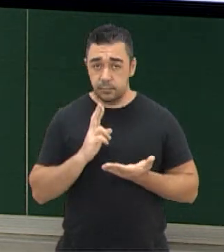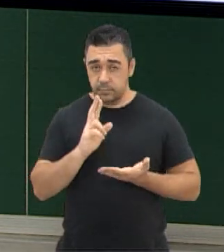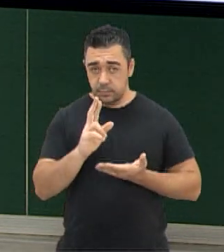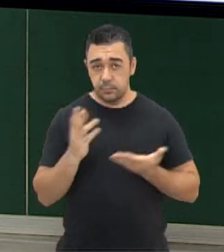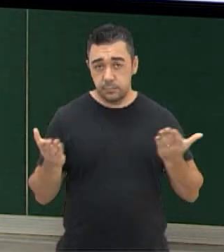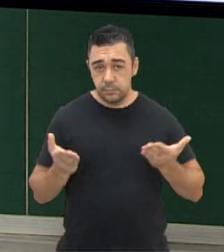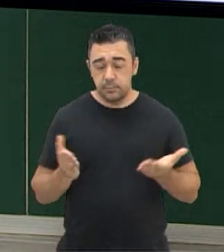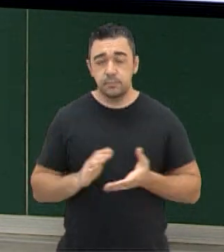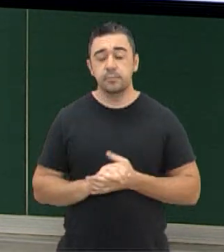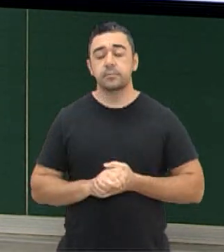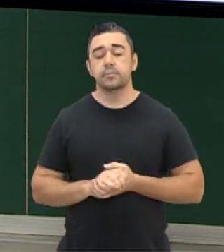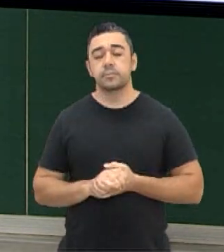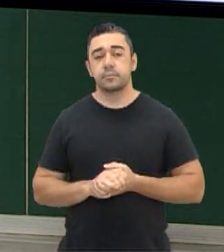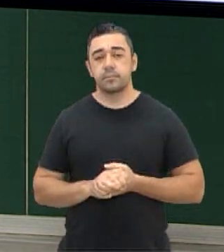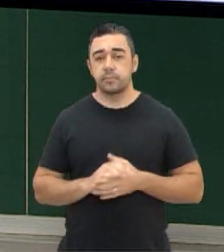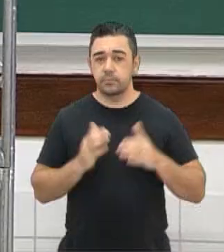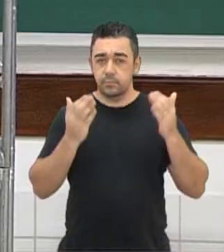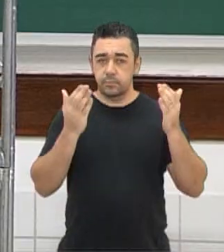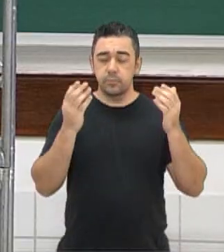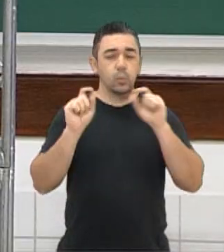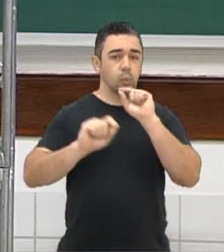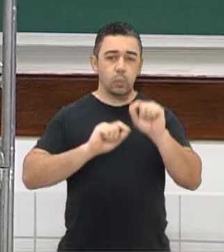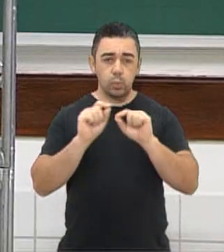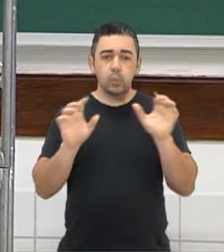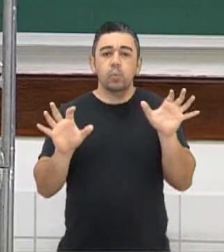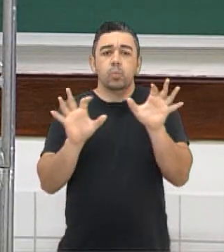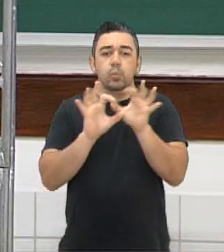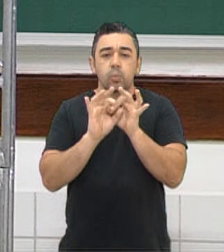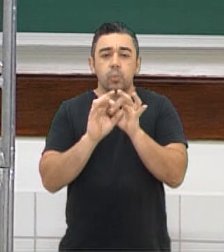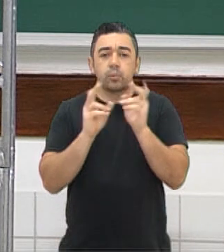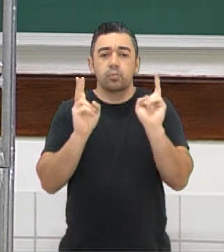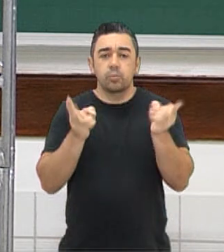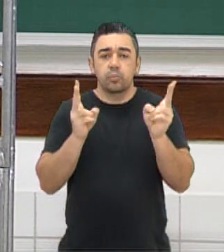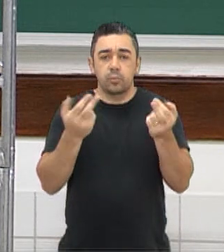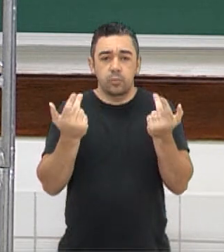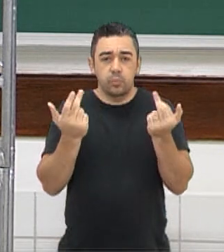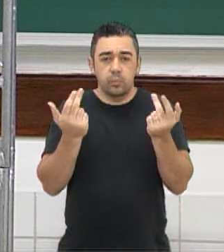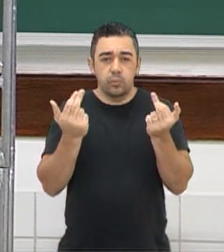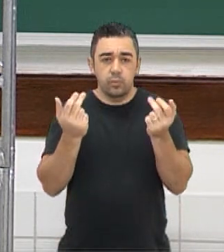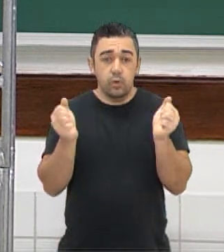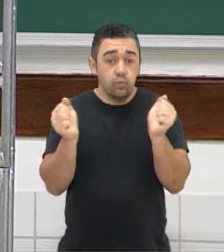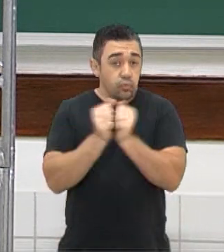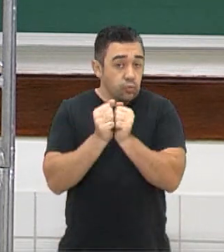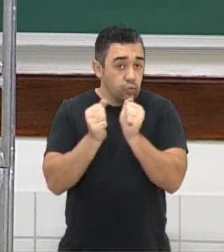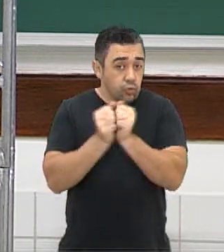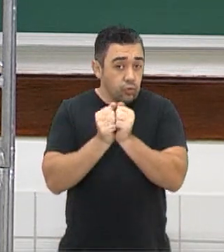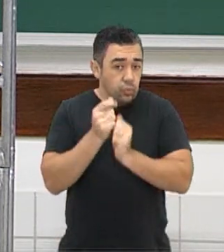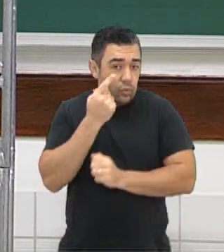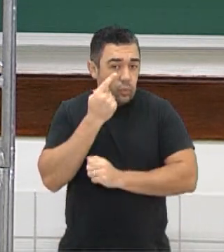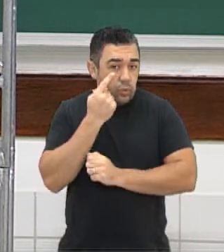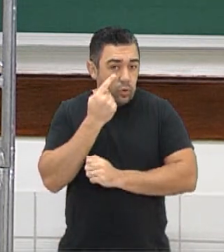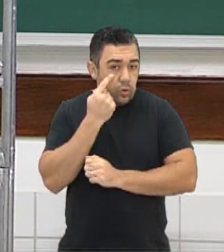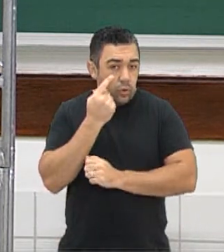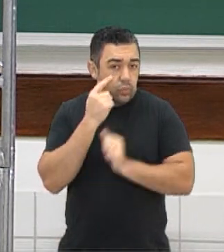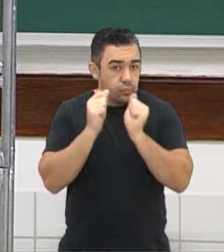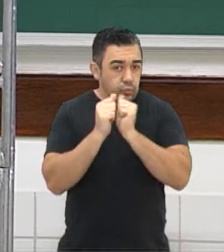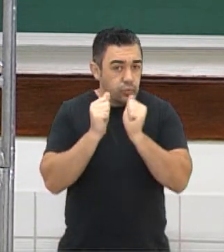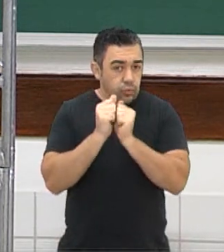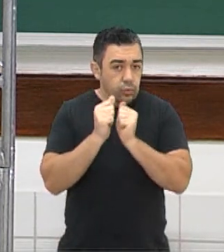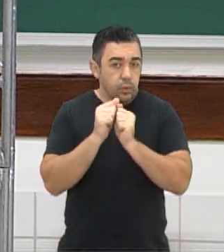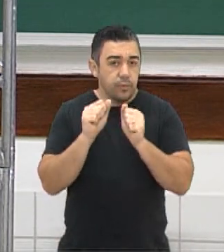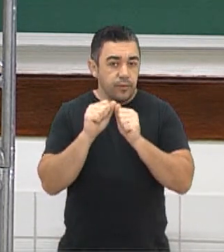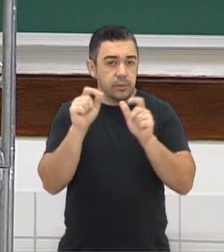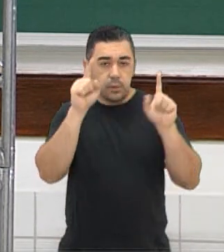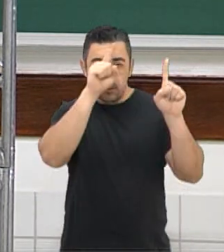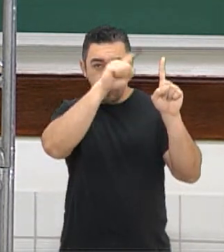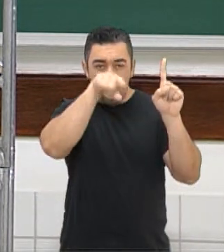segundo passo agora? O meu segundo passo vai ser unir os termos semelhantes, deixar próximos um do outro. Vou fazer uma bolinha